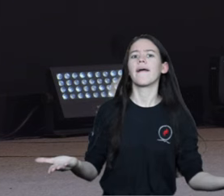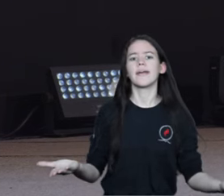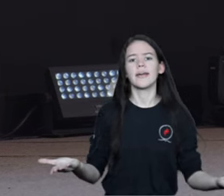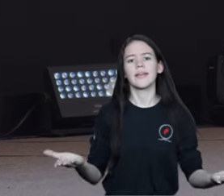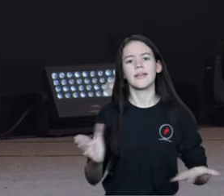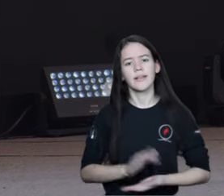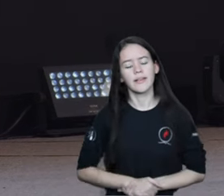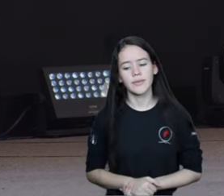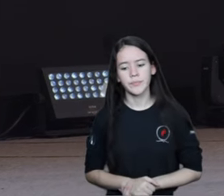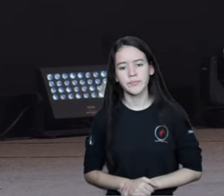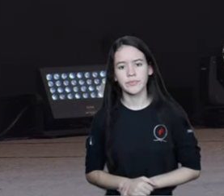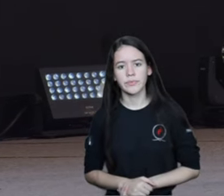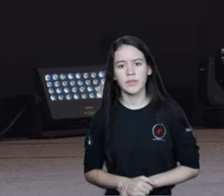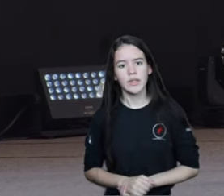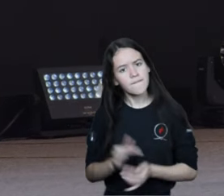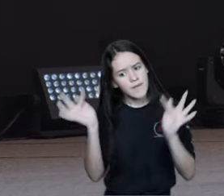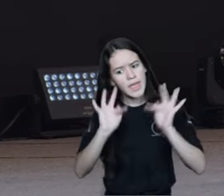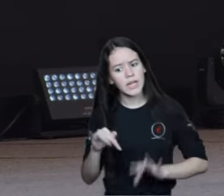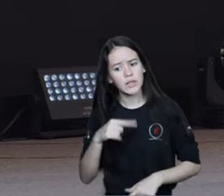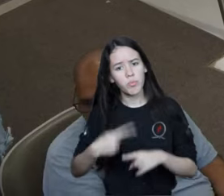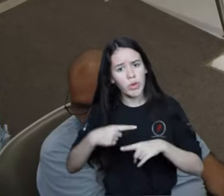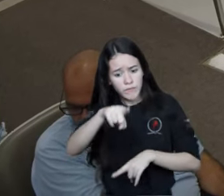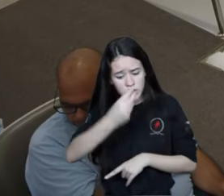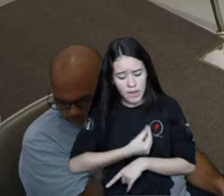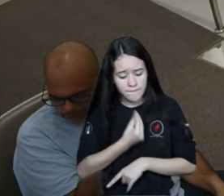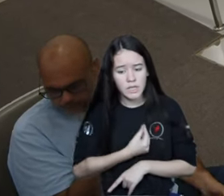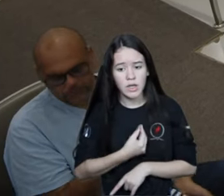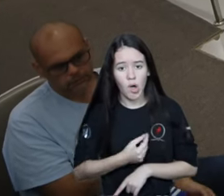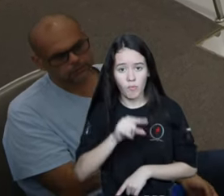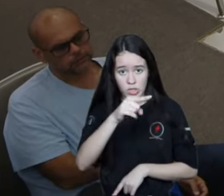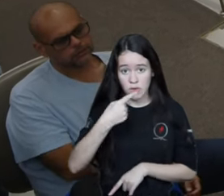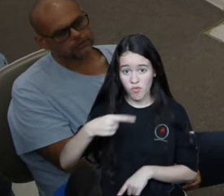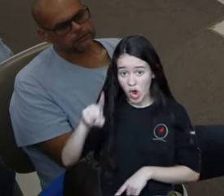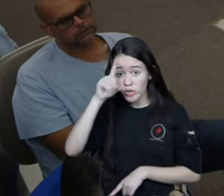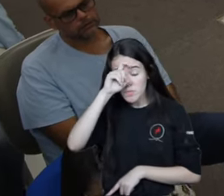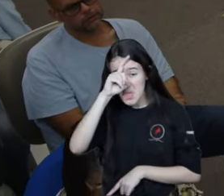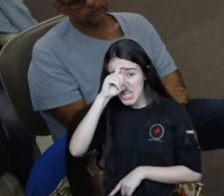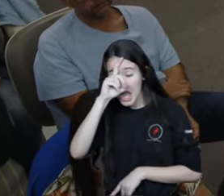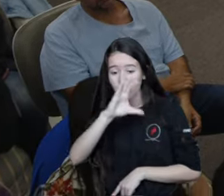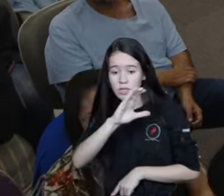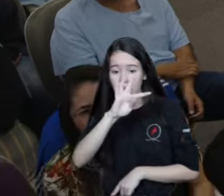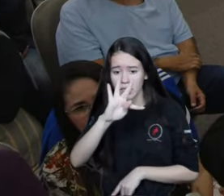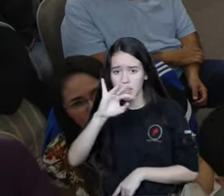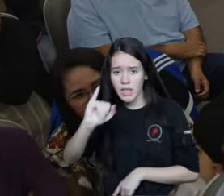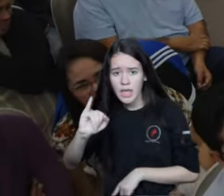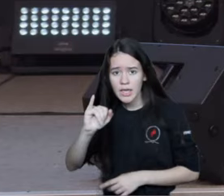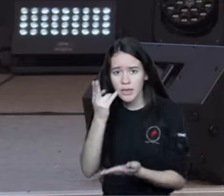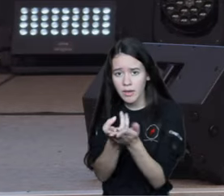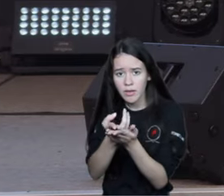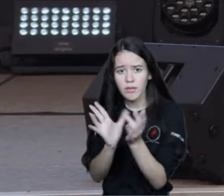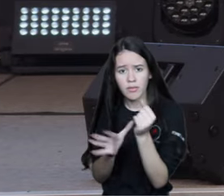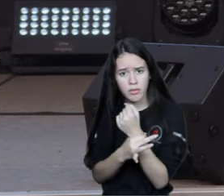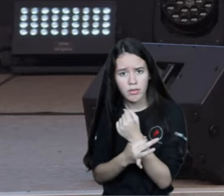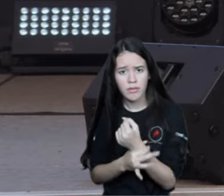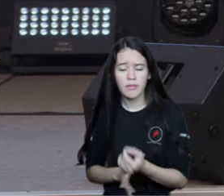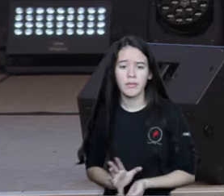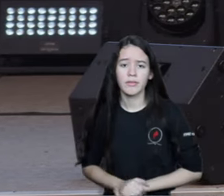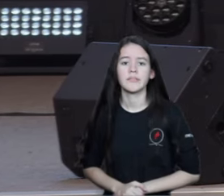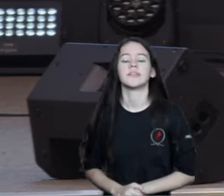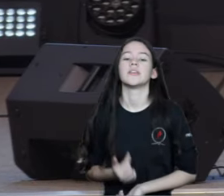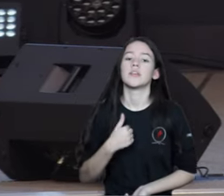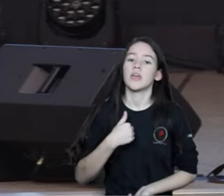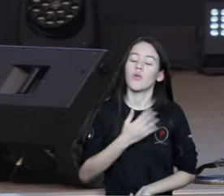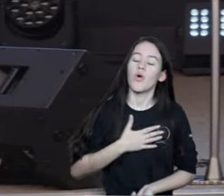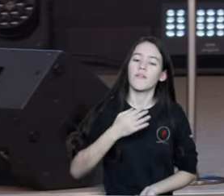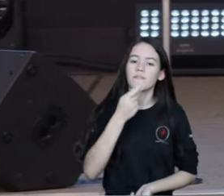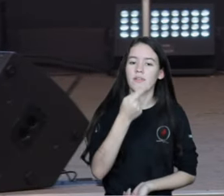rapaz que que acontece que tu tá vivo já foi no hospital já foi no CTI eu gosto